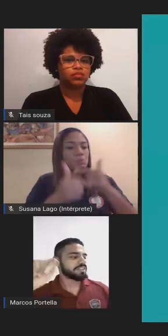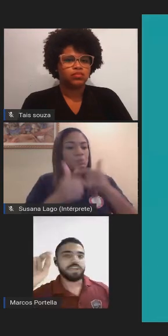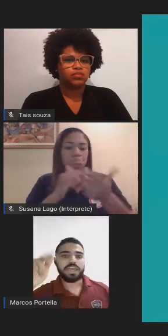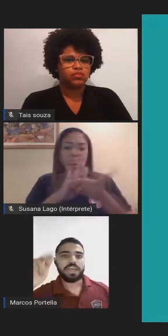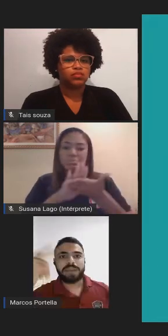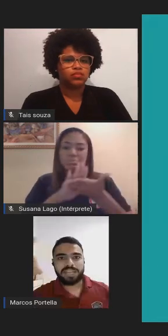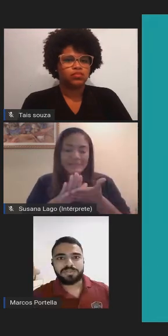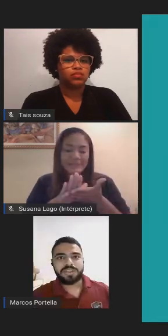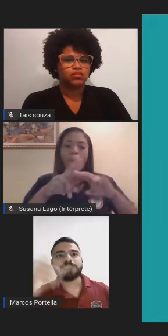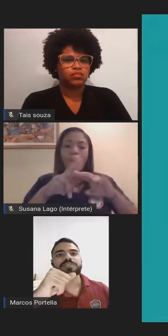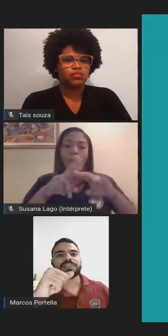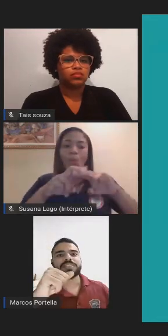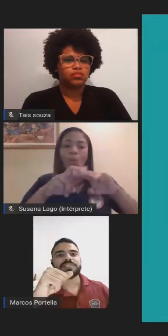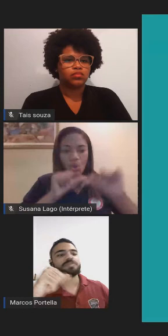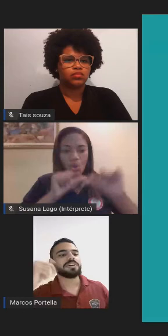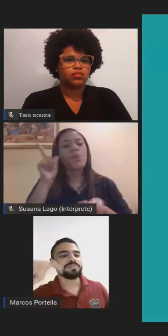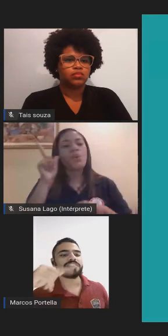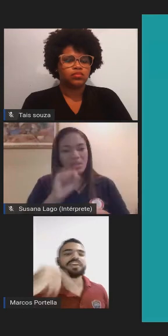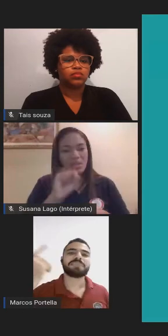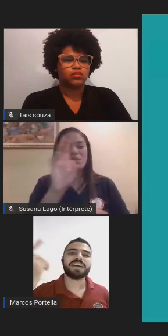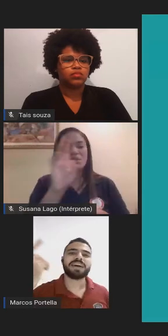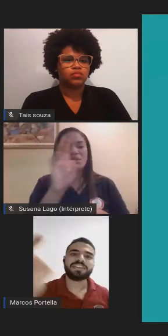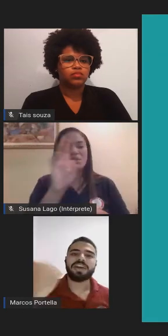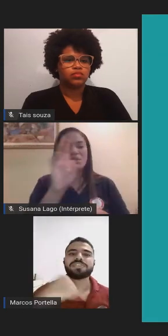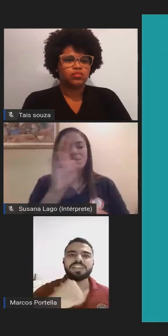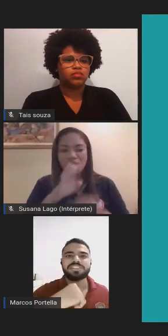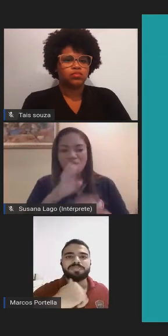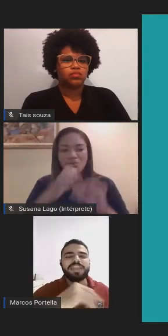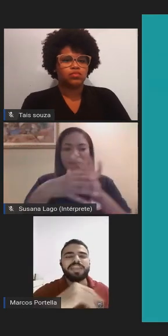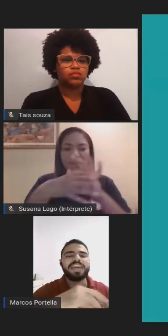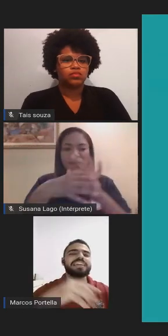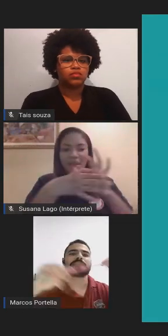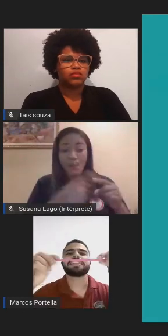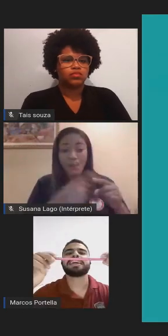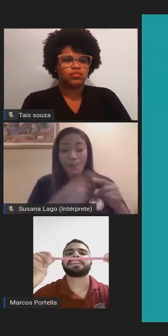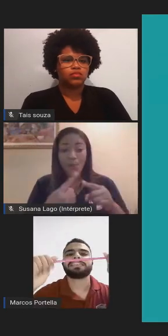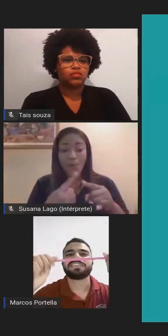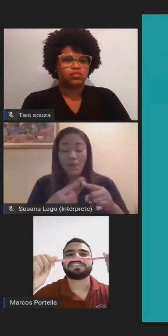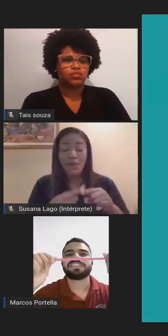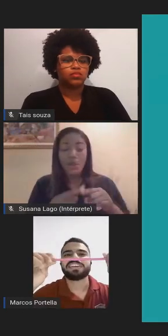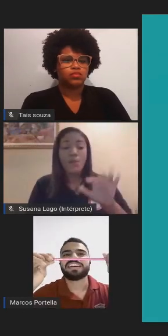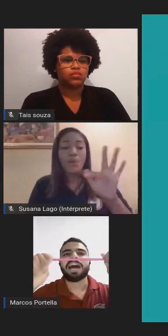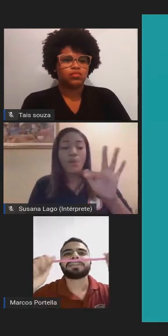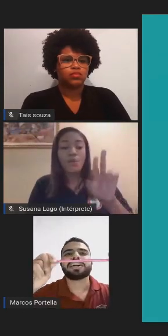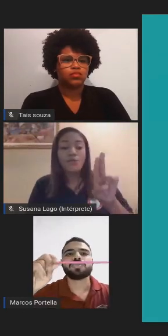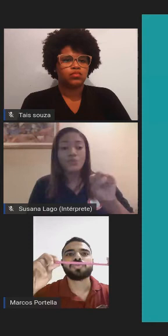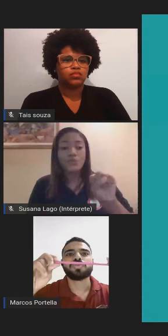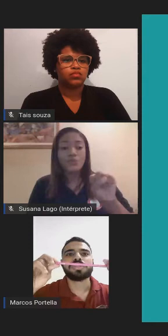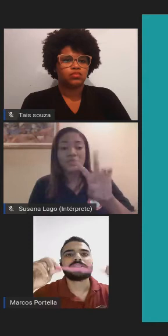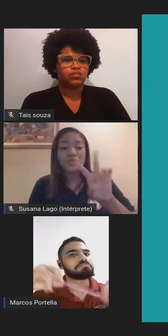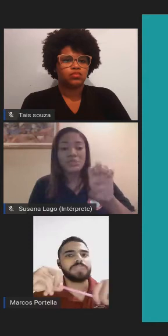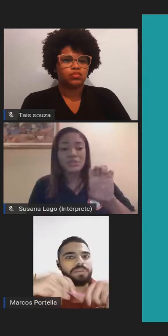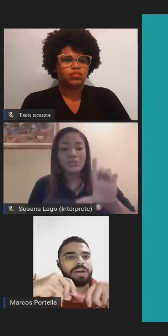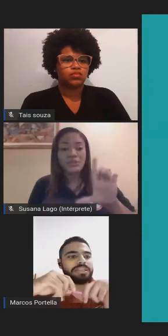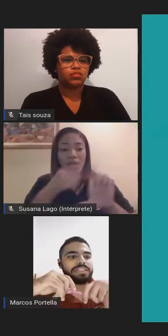Um fusível queimado não é um fusível, porque um fusível queimado é um isolante. É que nem a madeira, né? A madeira